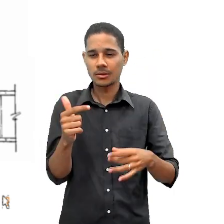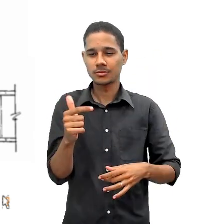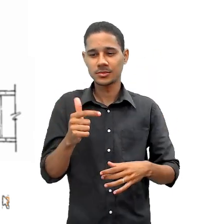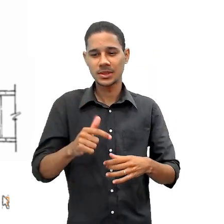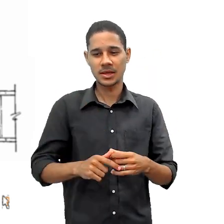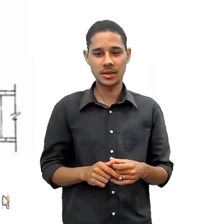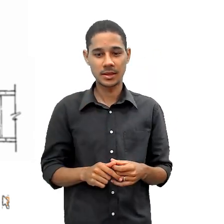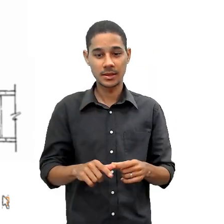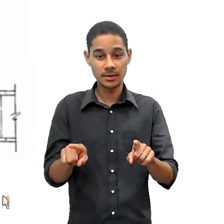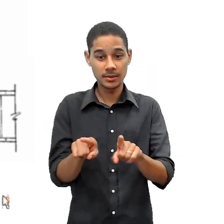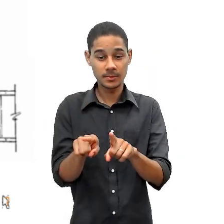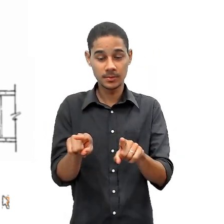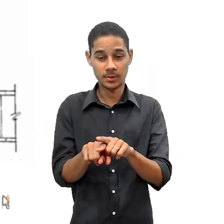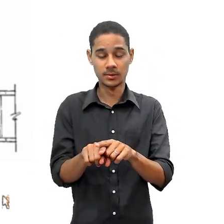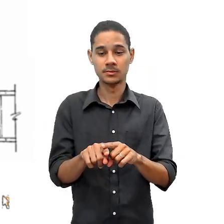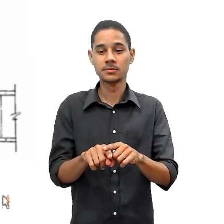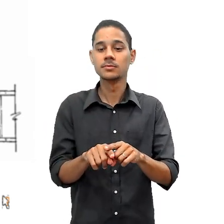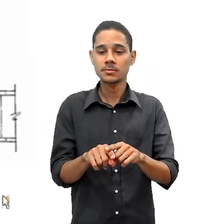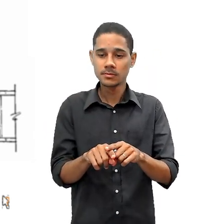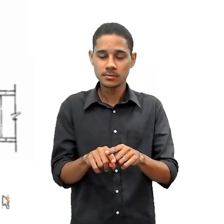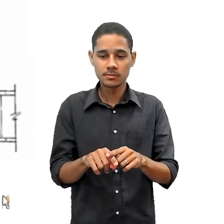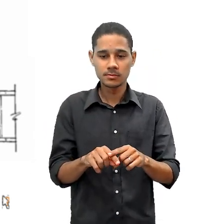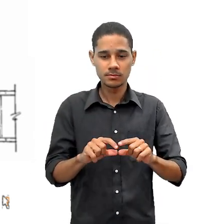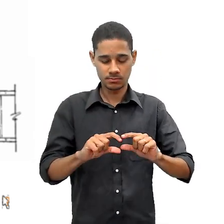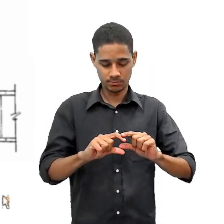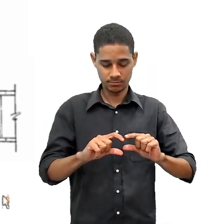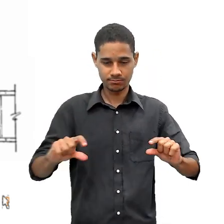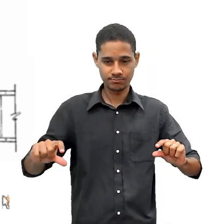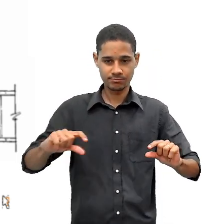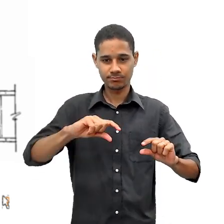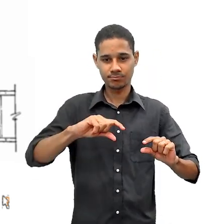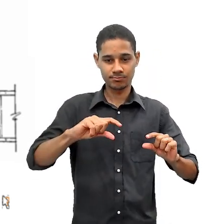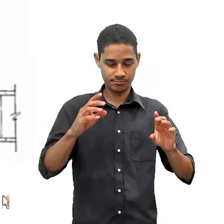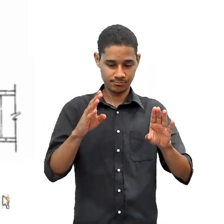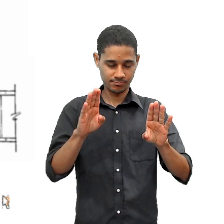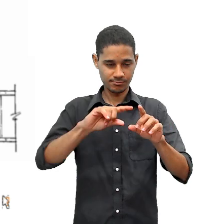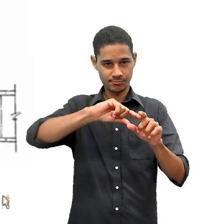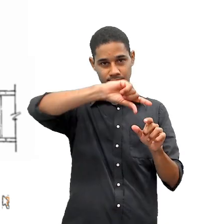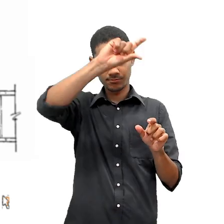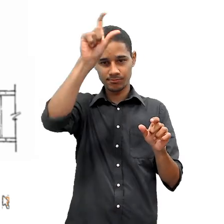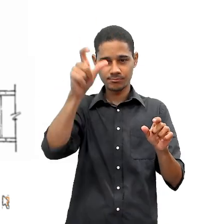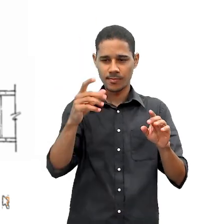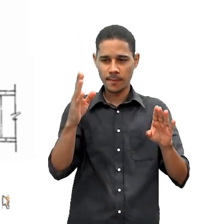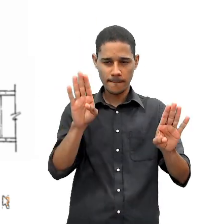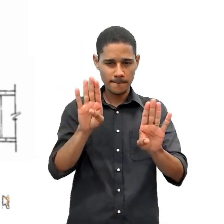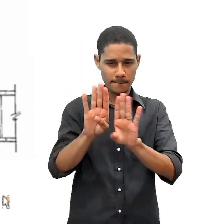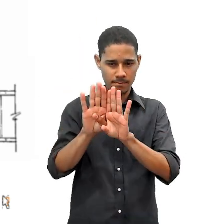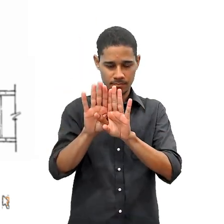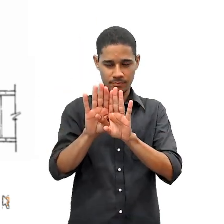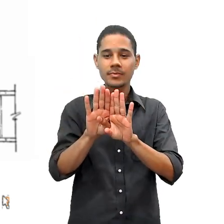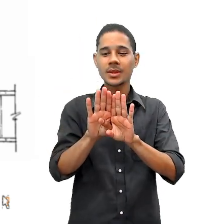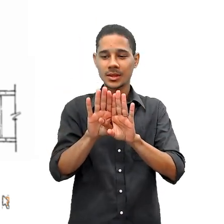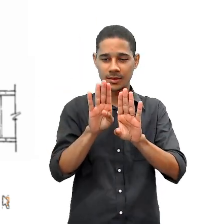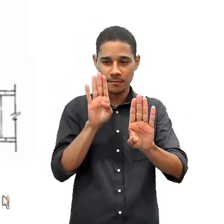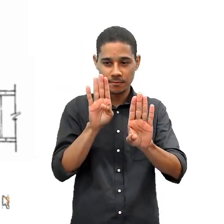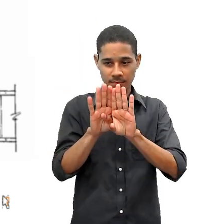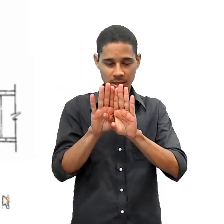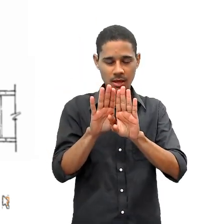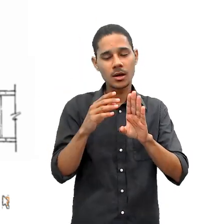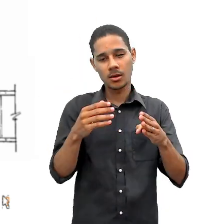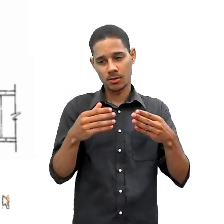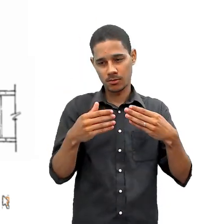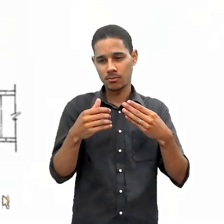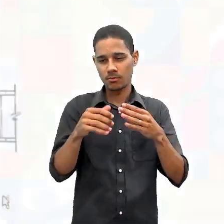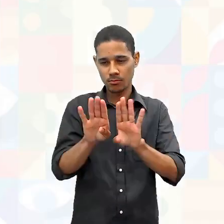temos a guarnição, né? Onde essa porta bate, né? Onde ela para, né? Porque a porta, a gente sabe, ela tem um